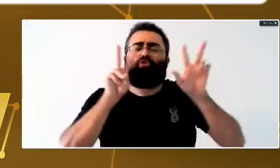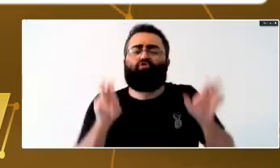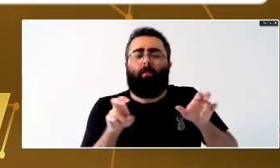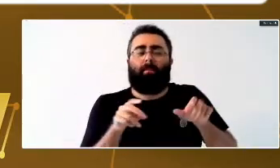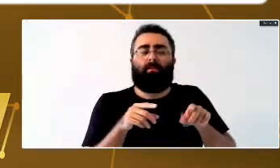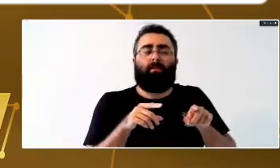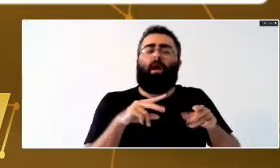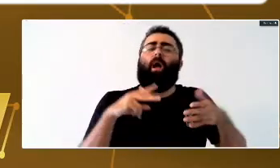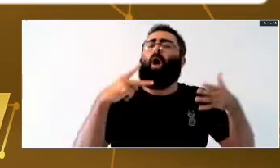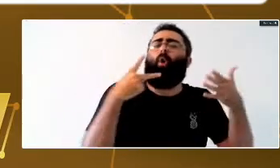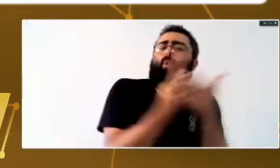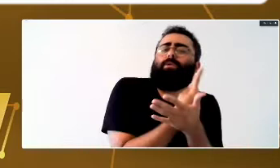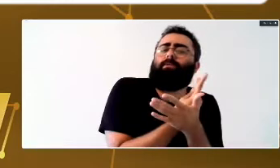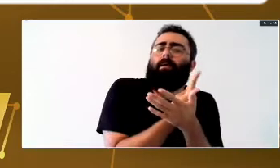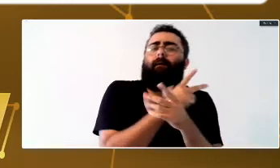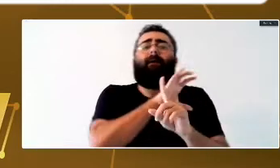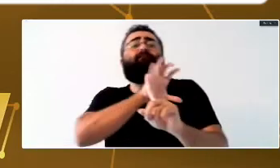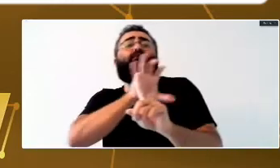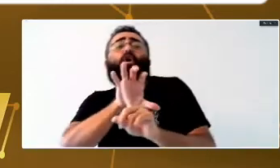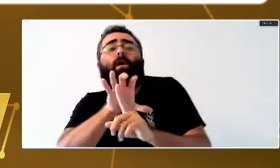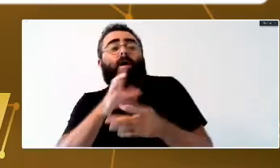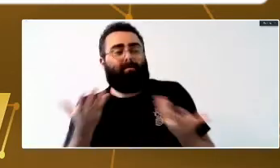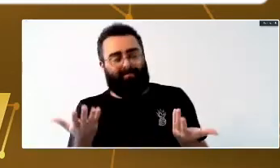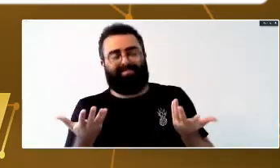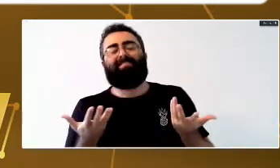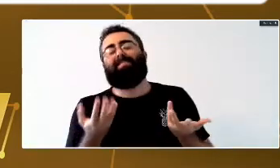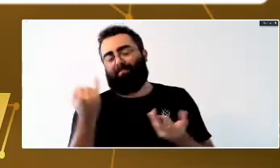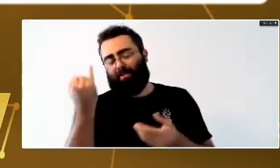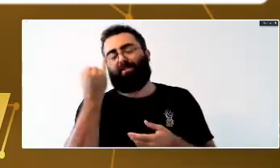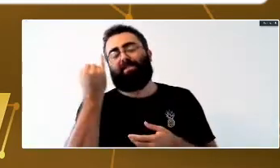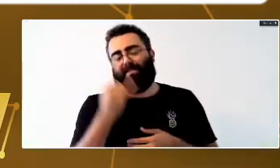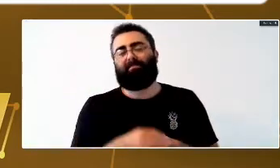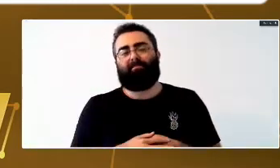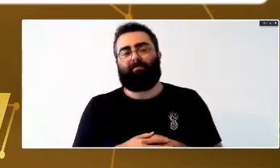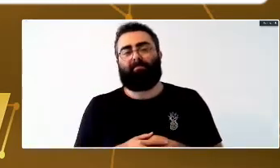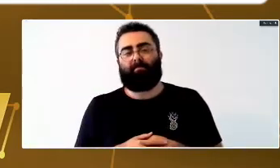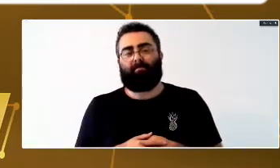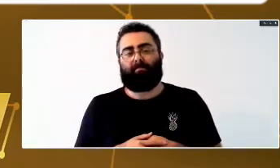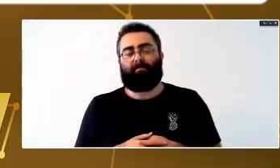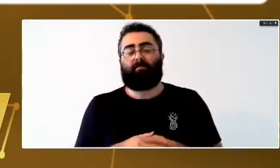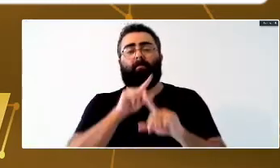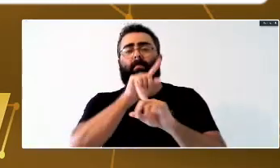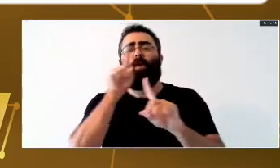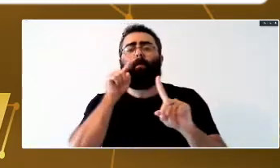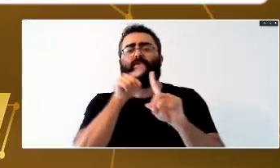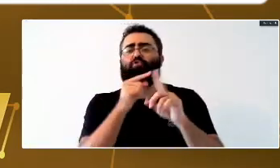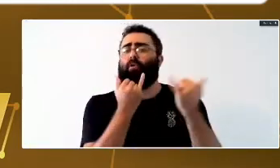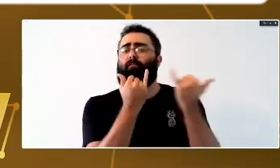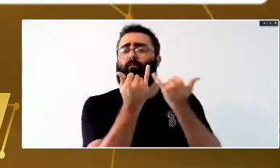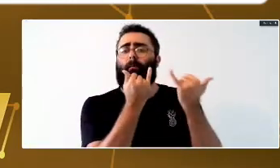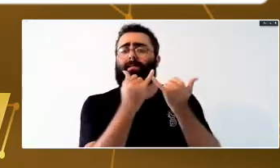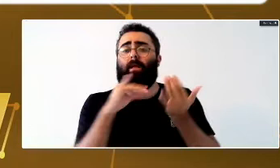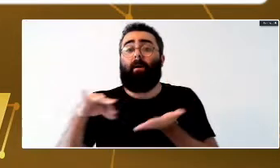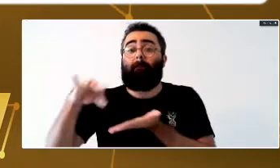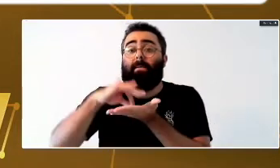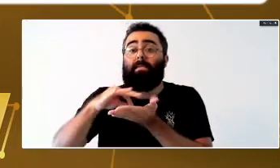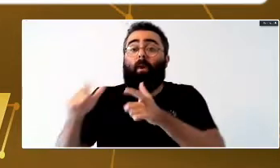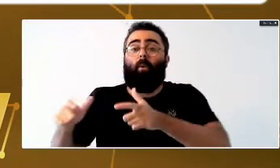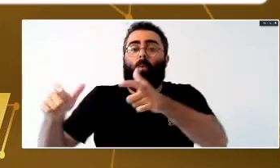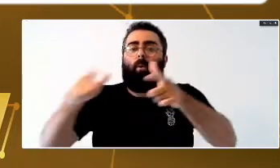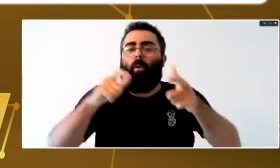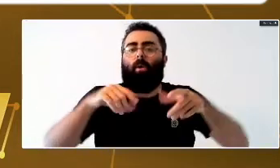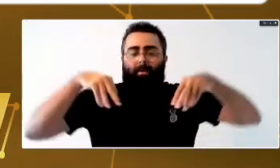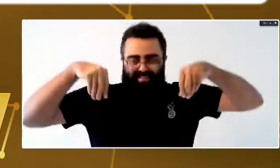inerentes dos sistemas de informação geográfica. O grande objetivo da informação espacial, então, é entendimento.